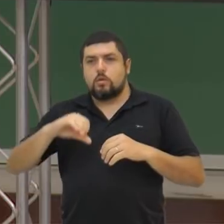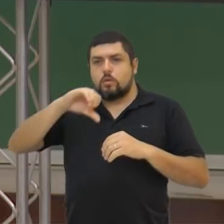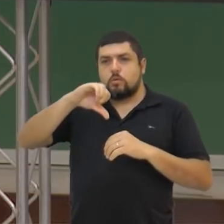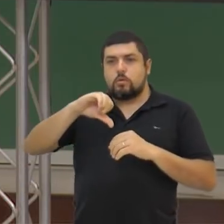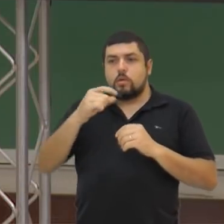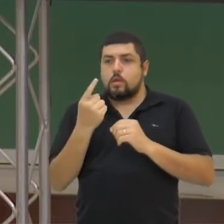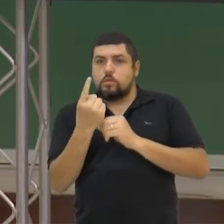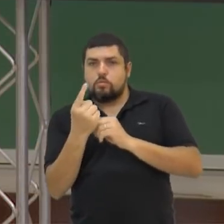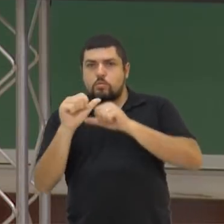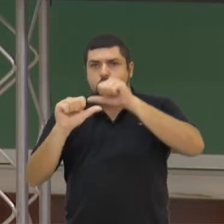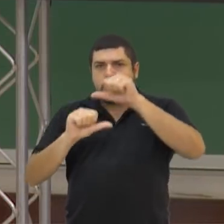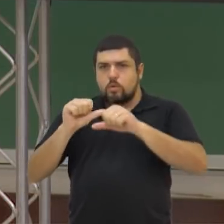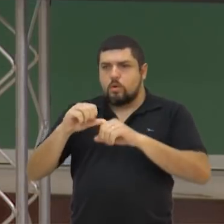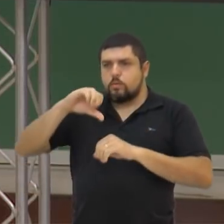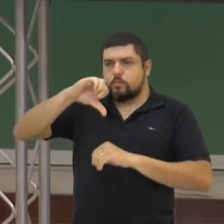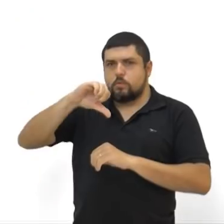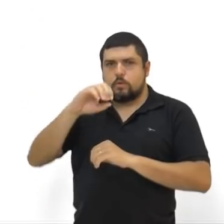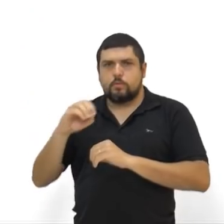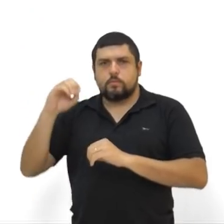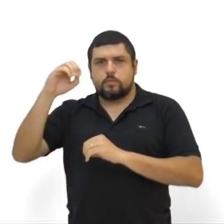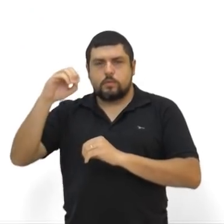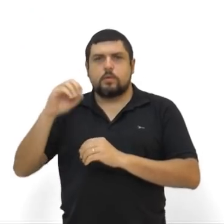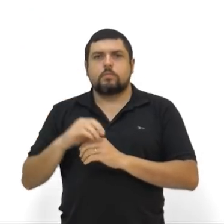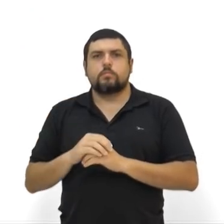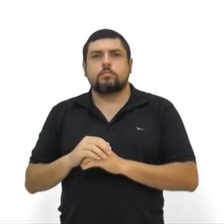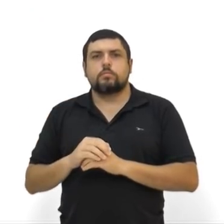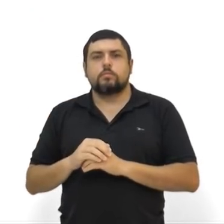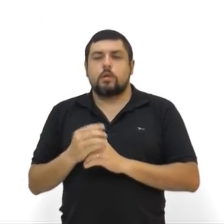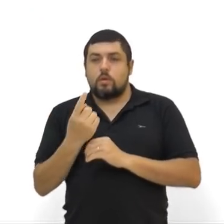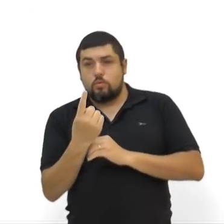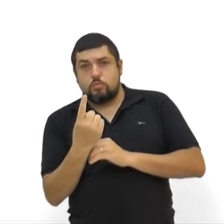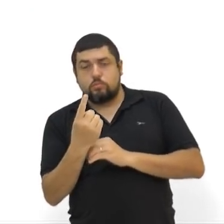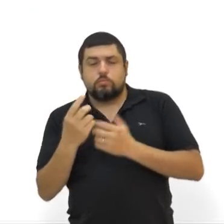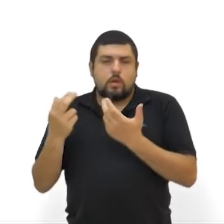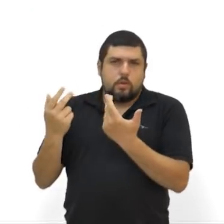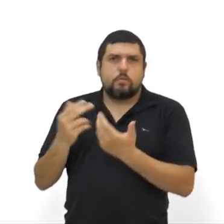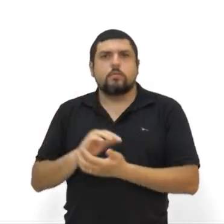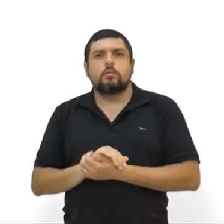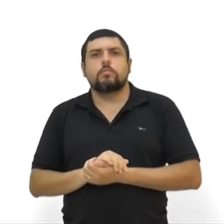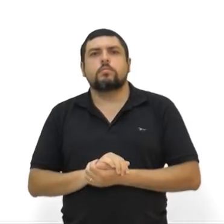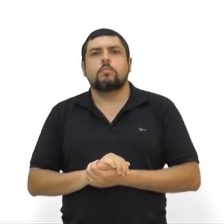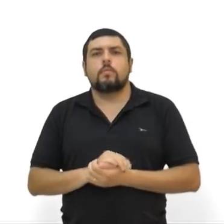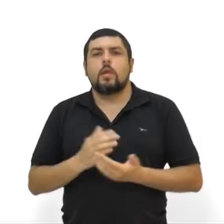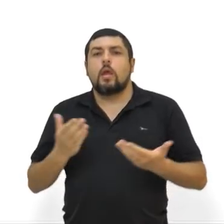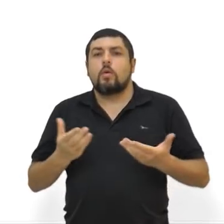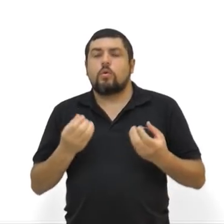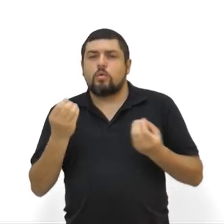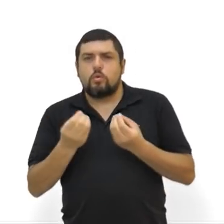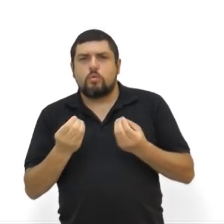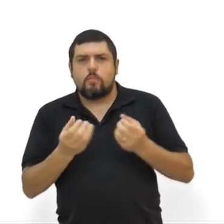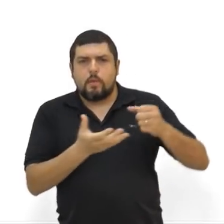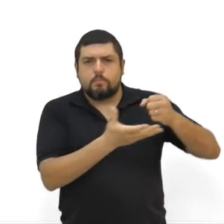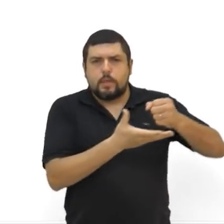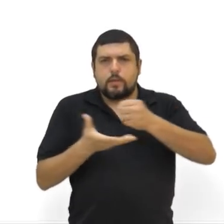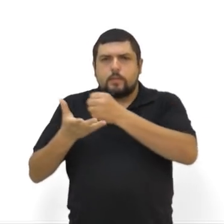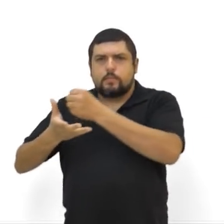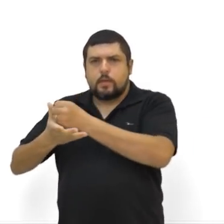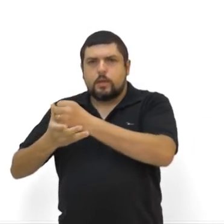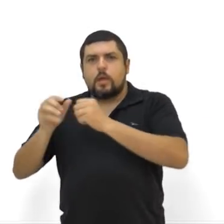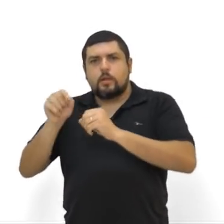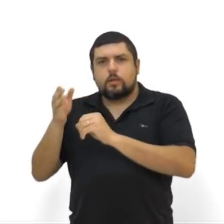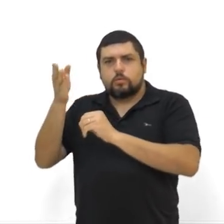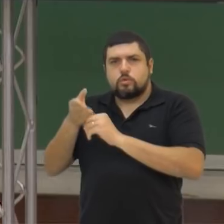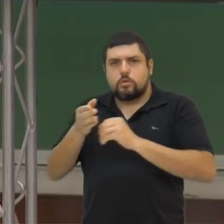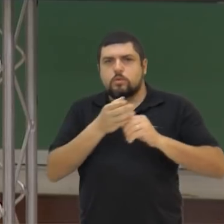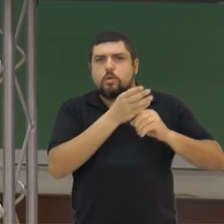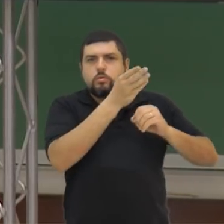a 0, certo? Não é 1? Então, transformamos. Agora, trabalho com as bases. Aqui eu cancelo essa, aqui eu